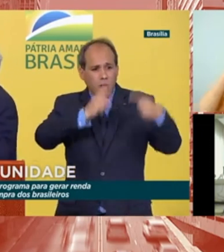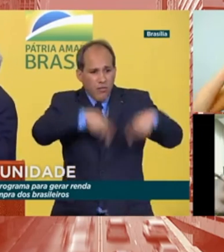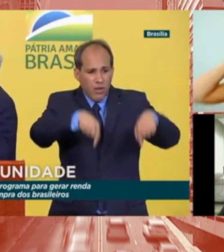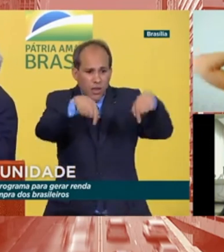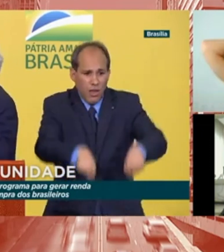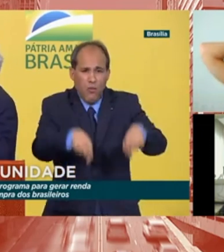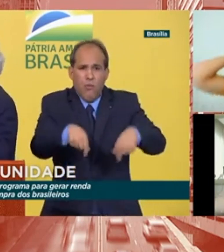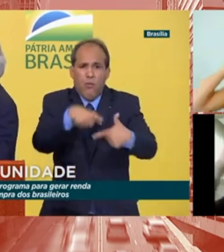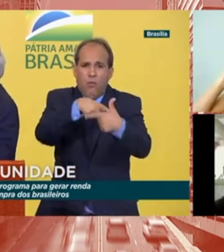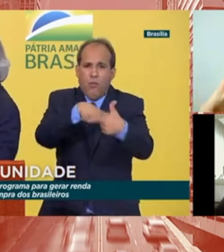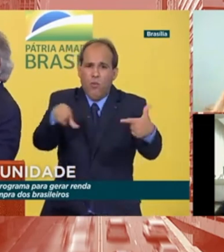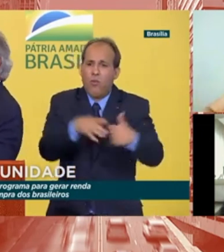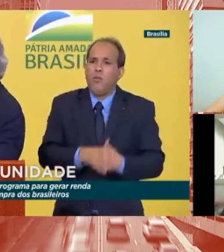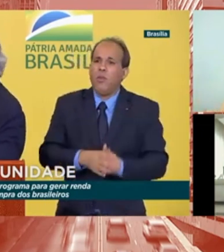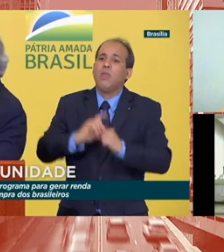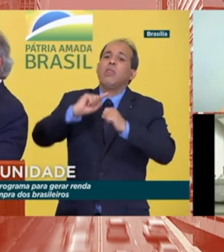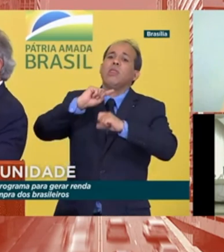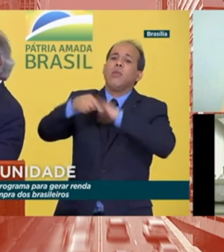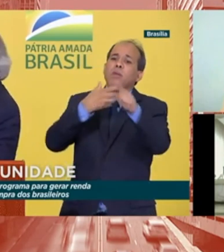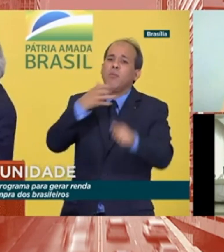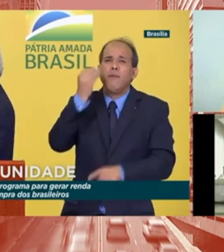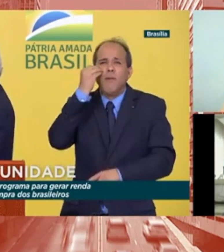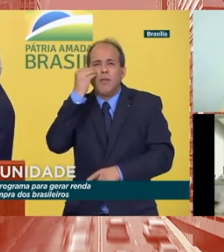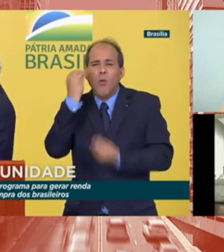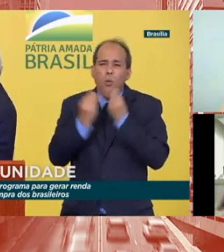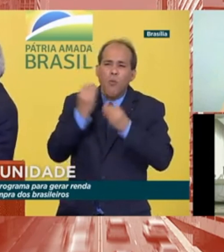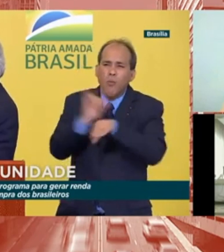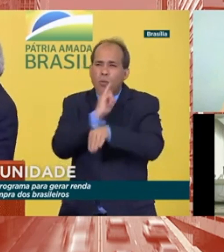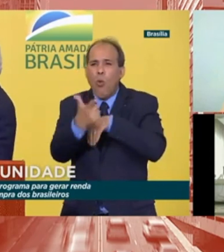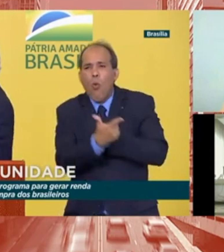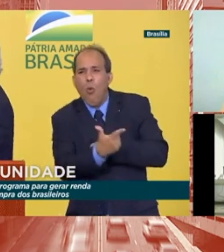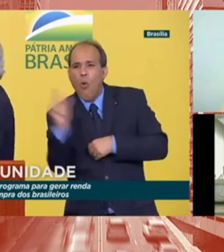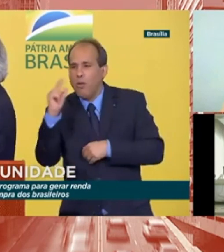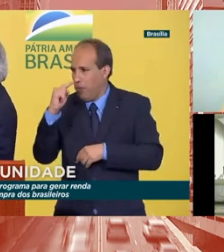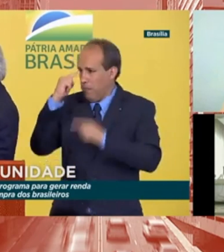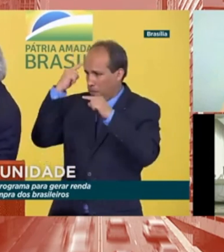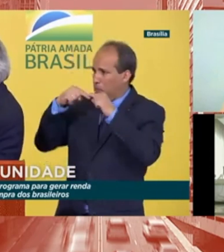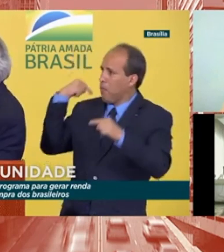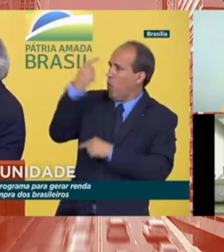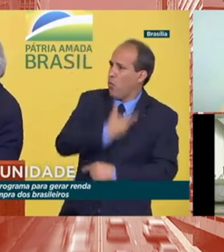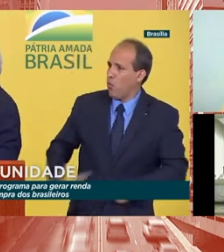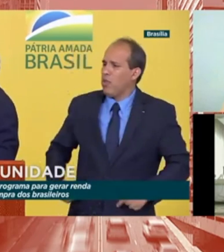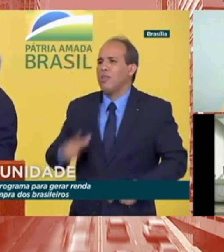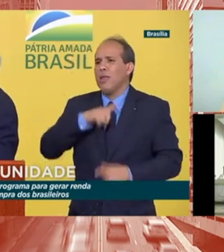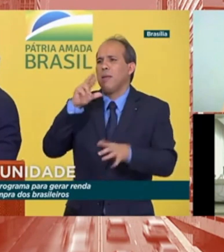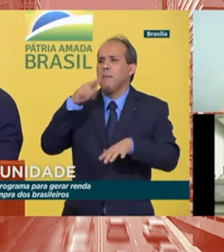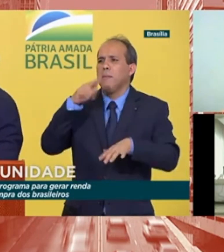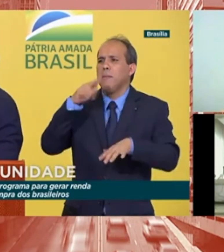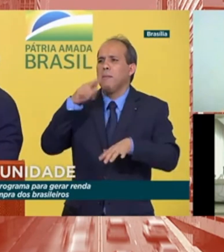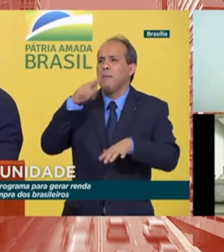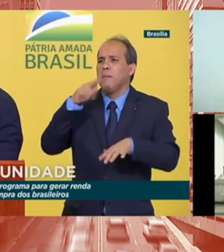ladainha fica certinho pulando como se fosse alguém super capaz e super erudito